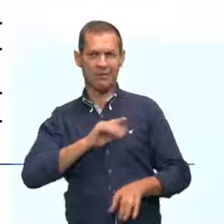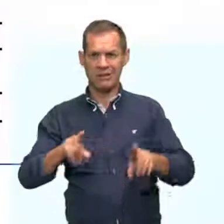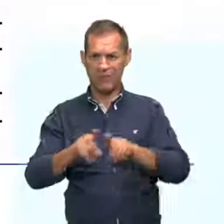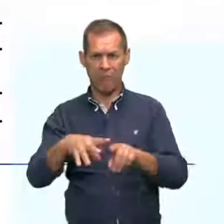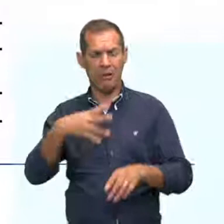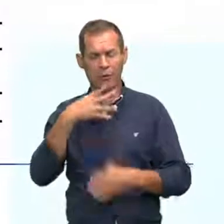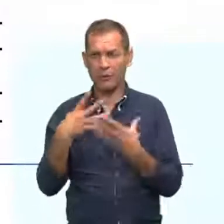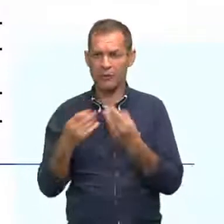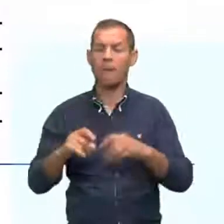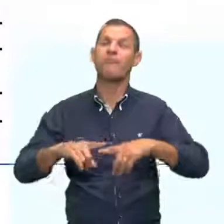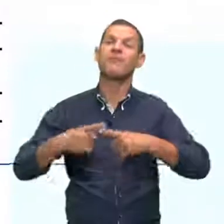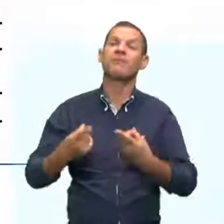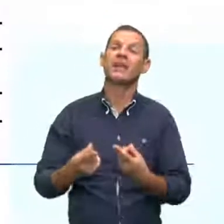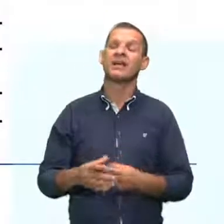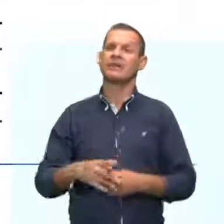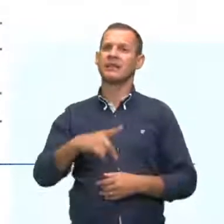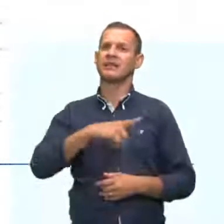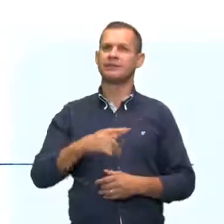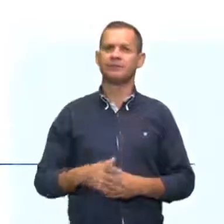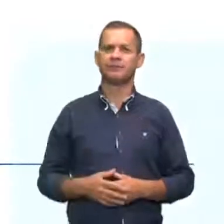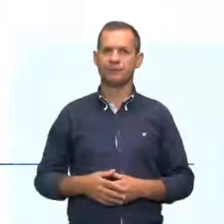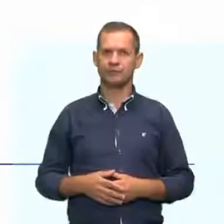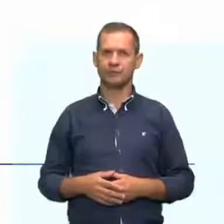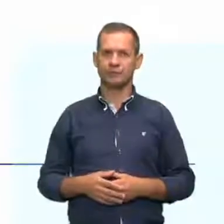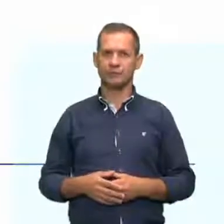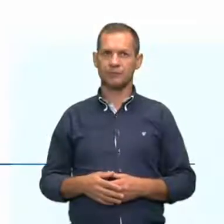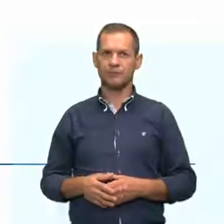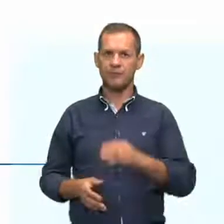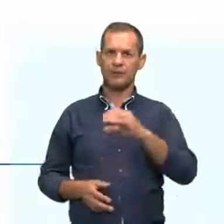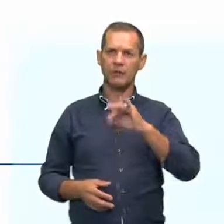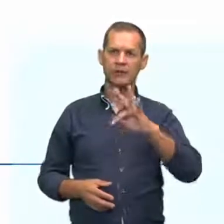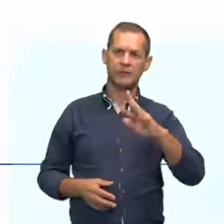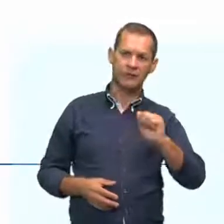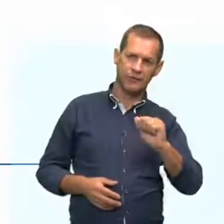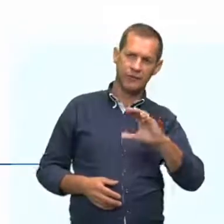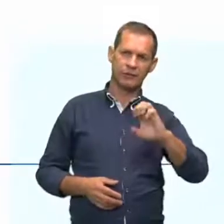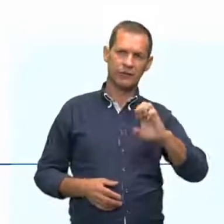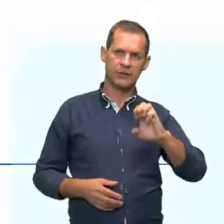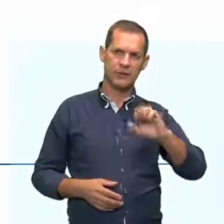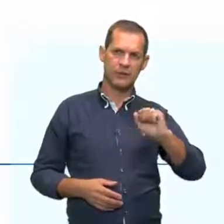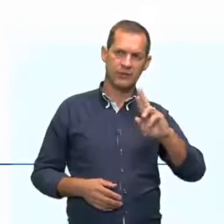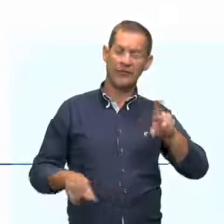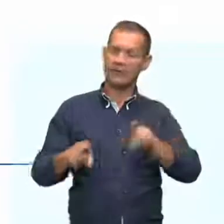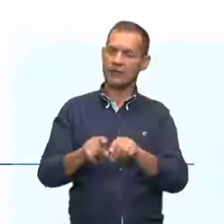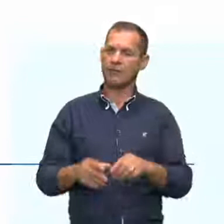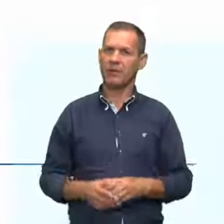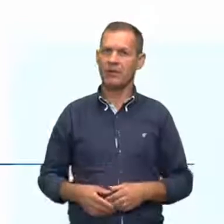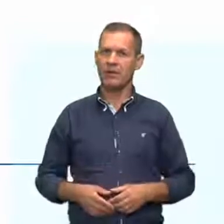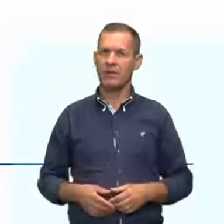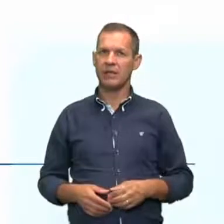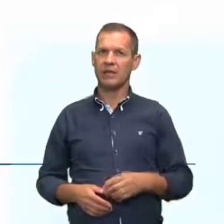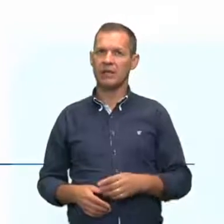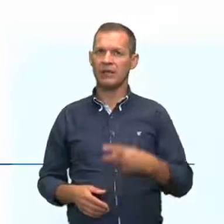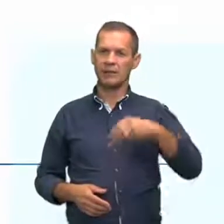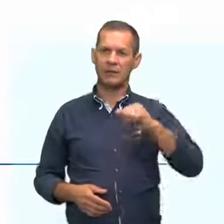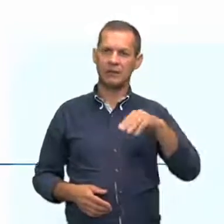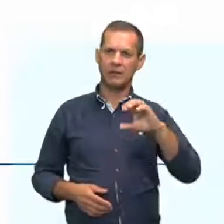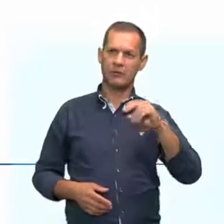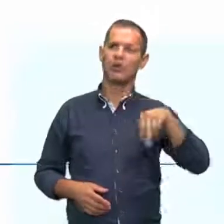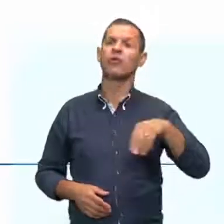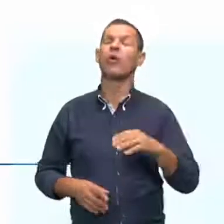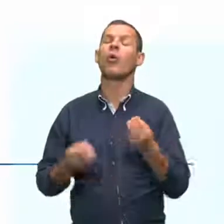bastante conhecido que é a chamada cifra de César. E a cifra de César de passo N. Como que